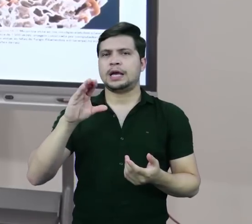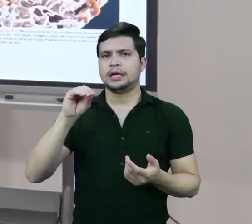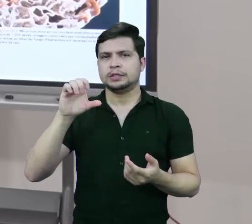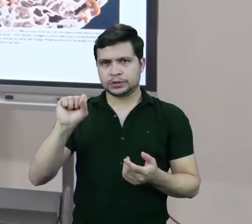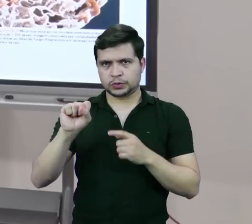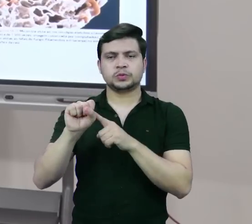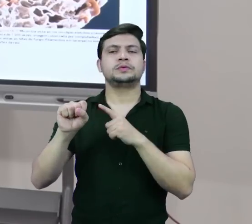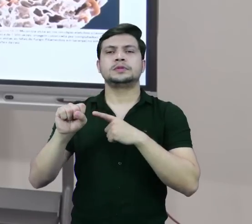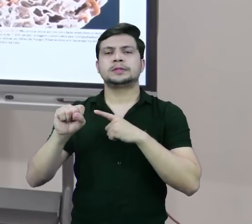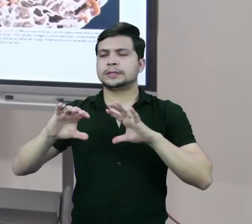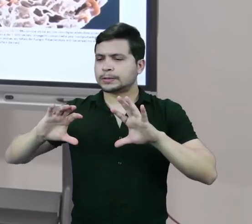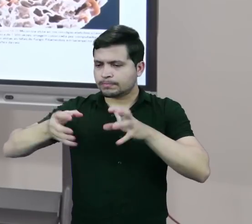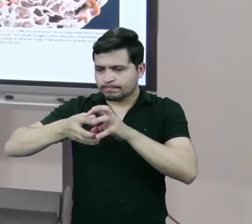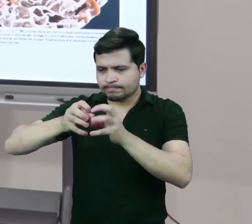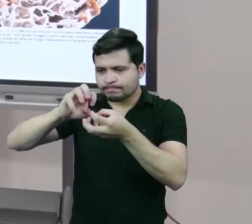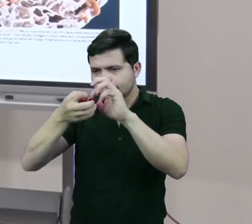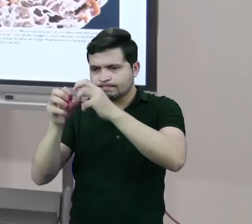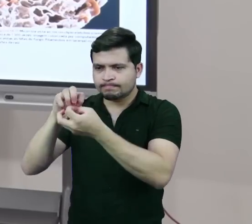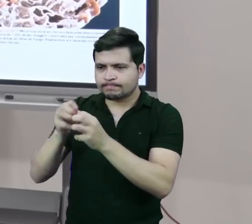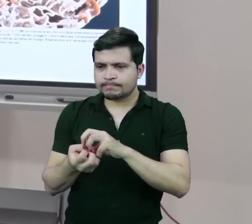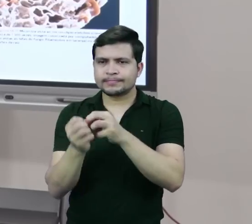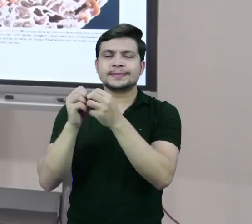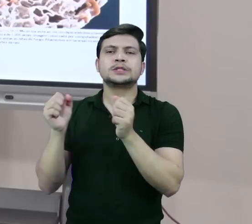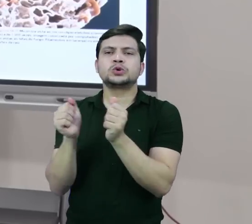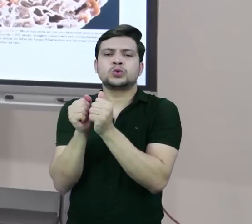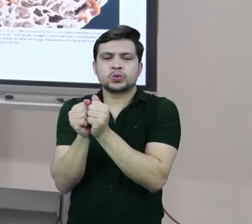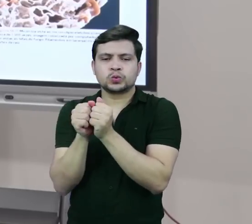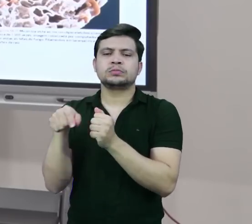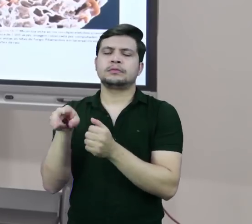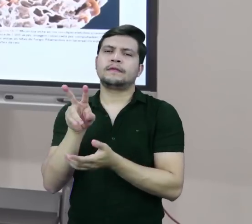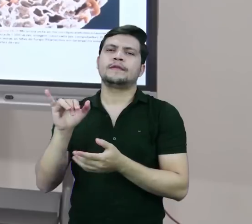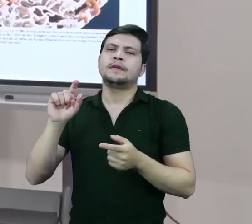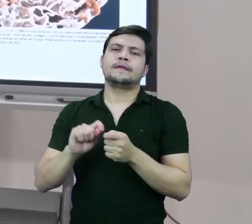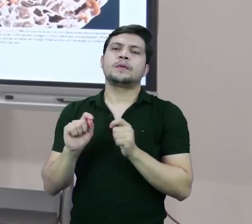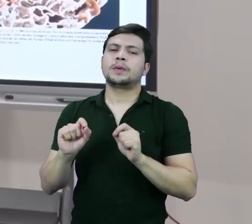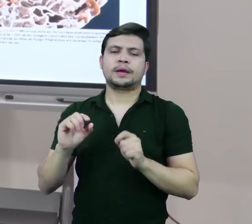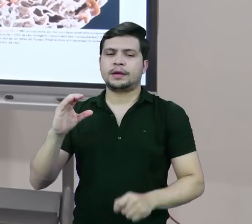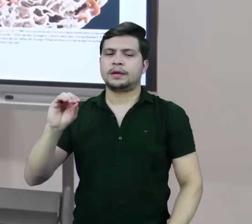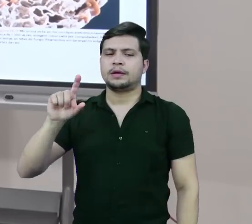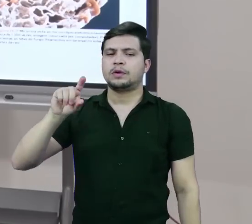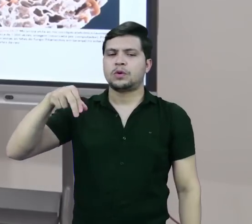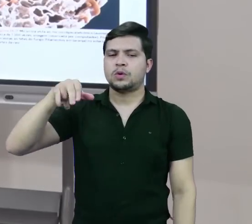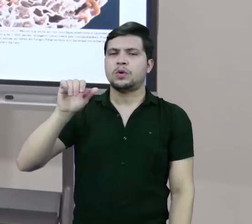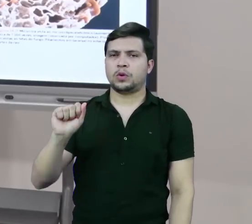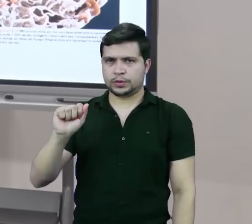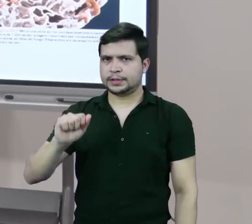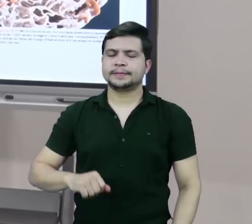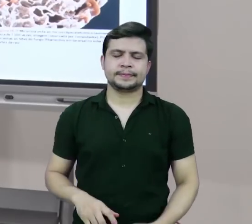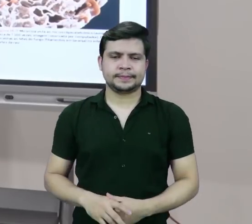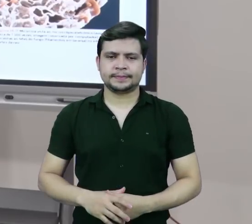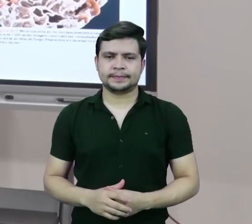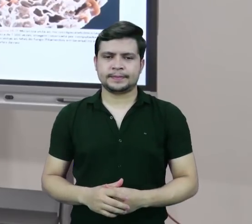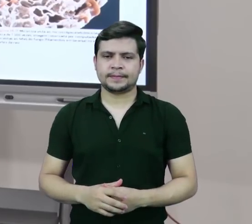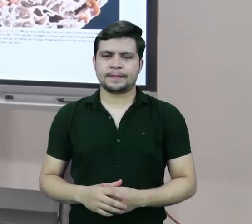esse superindivíduo, onde esses indivíduos específicos estão unidos anatomicamente, formando assim uma colônia